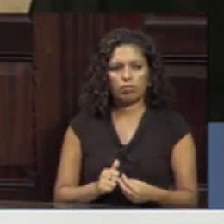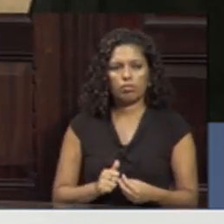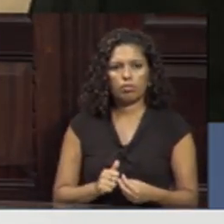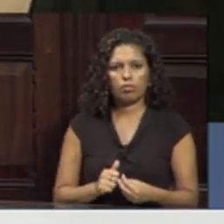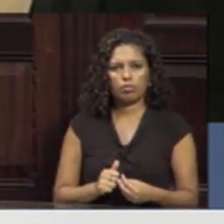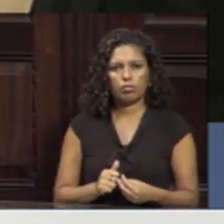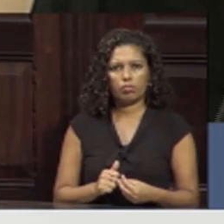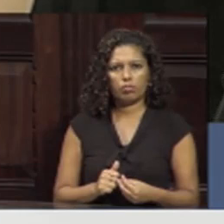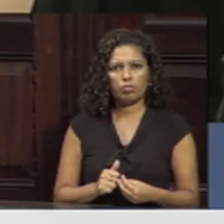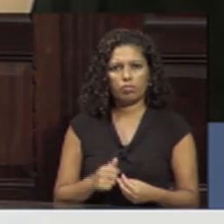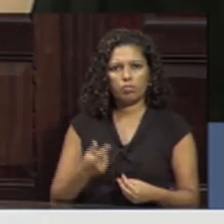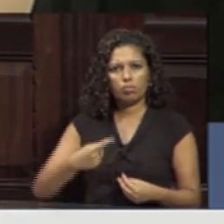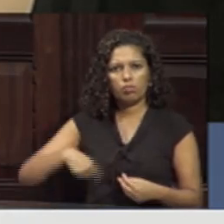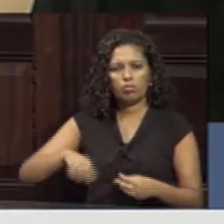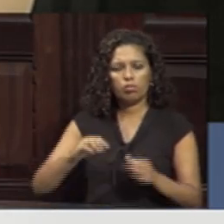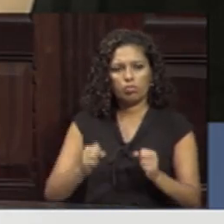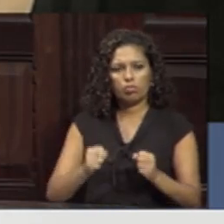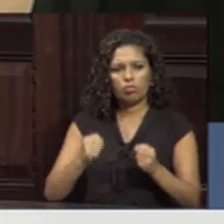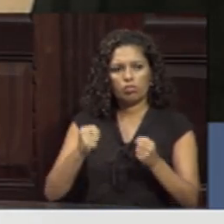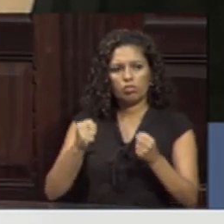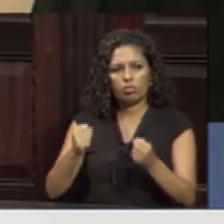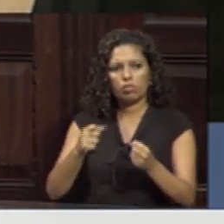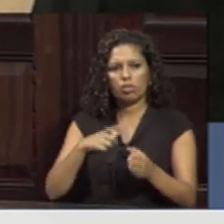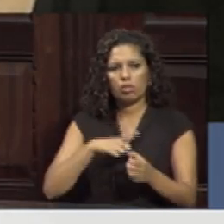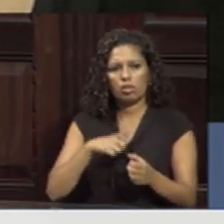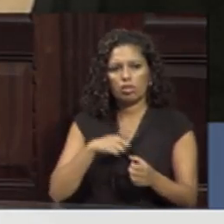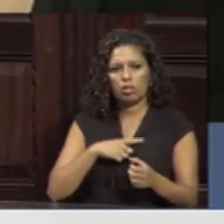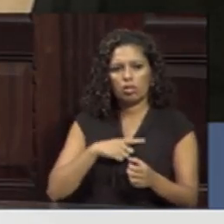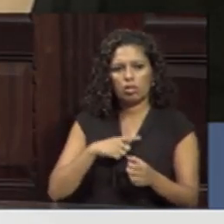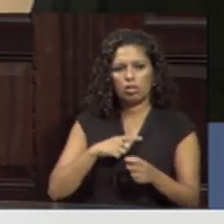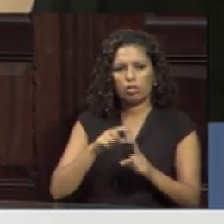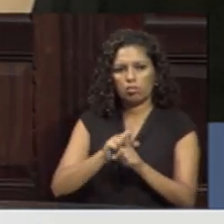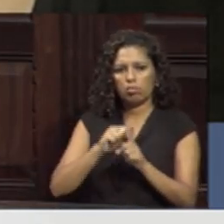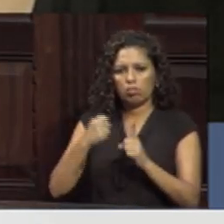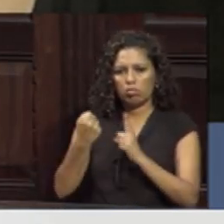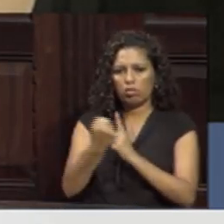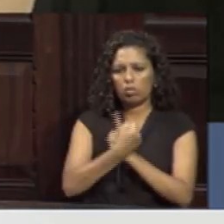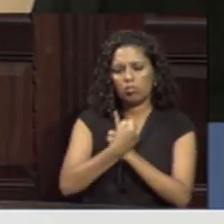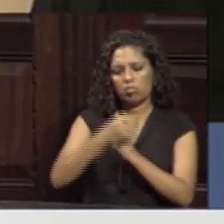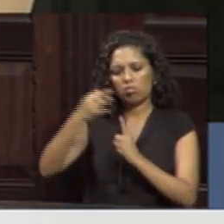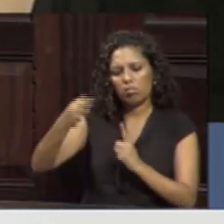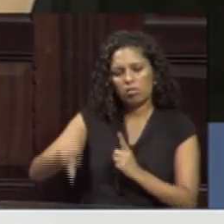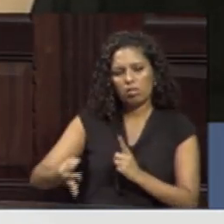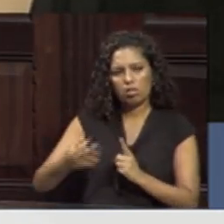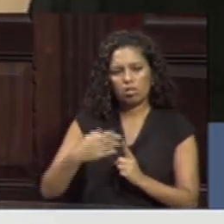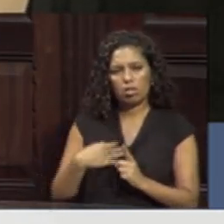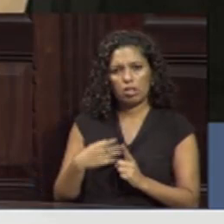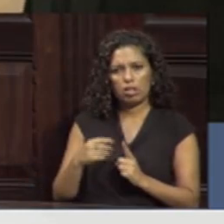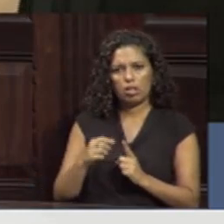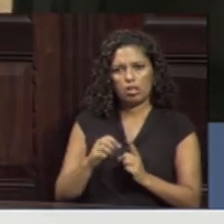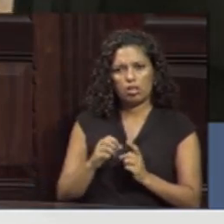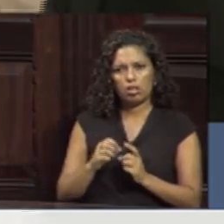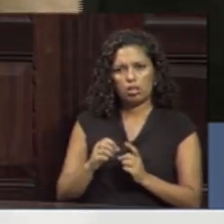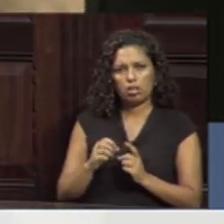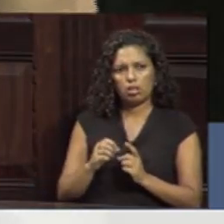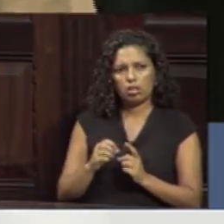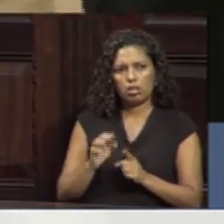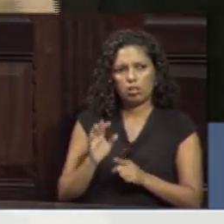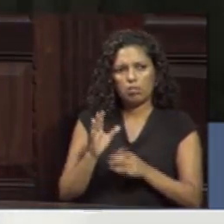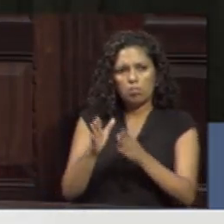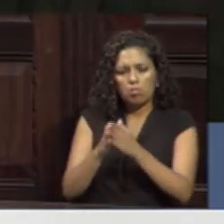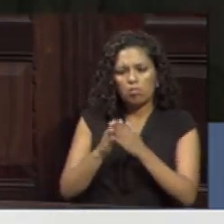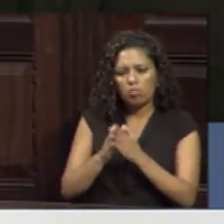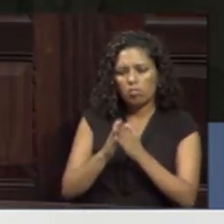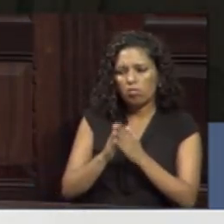que defendem uma sociedade mais justa, que defendem a democracia no nosso país,